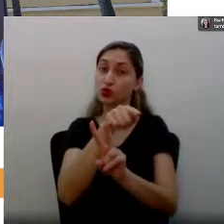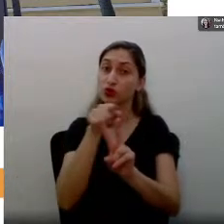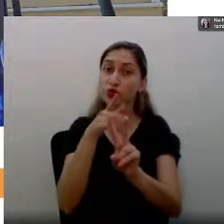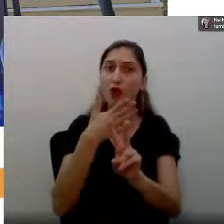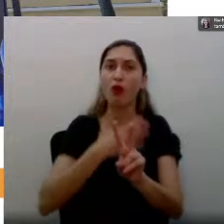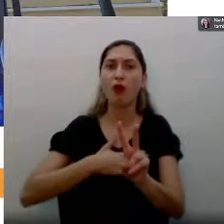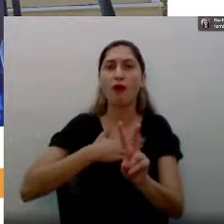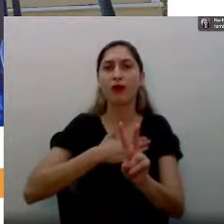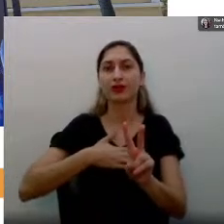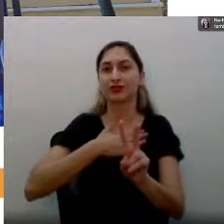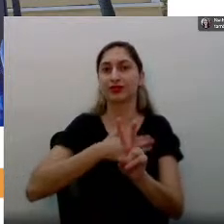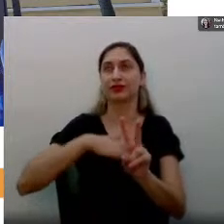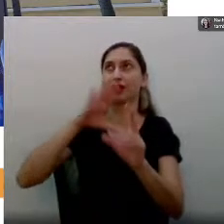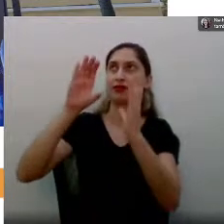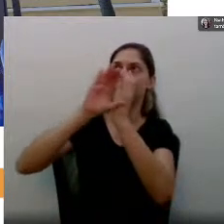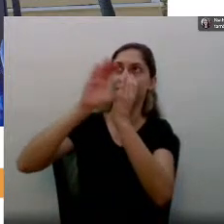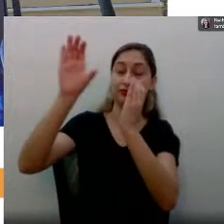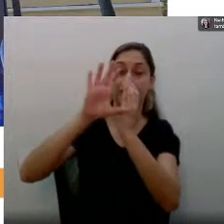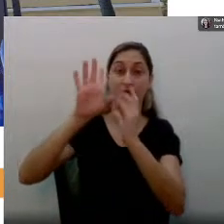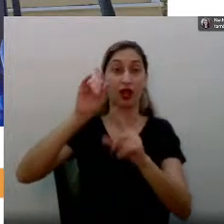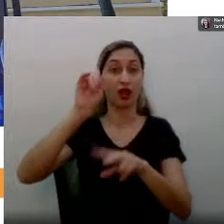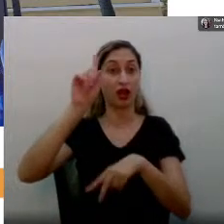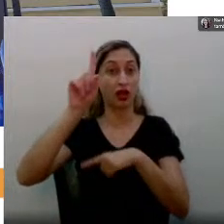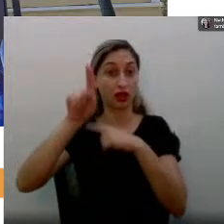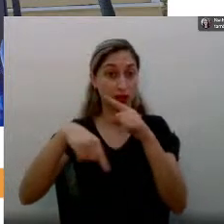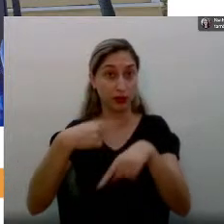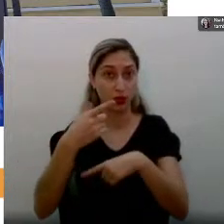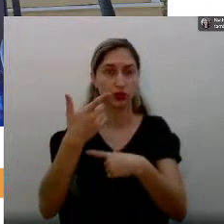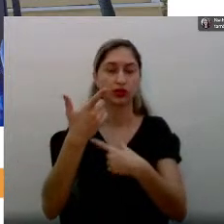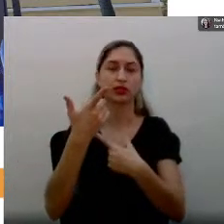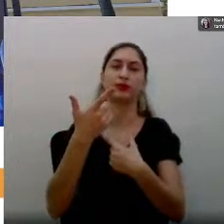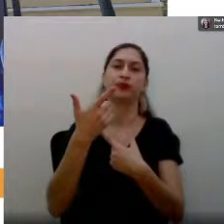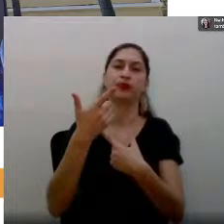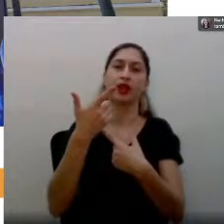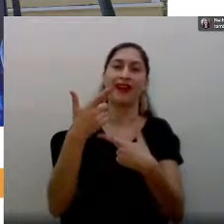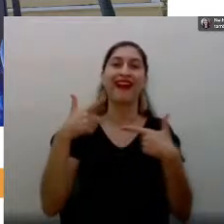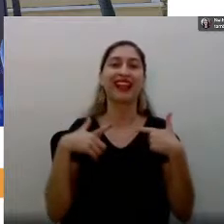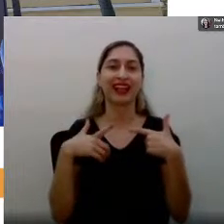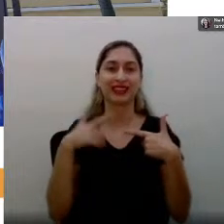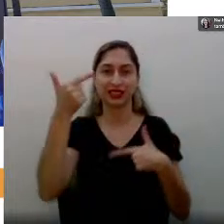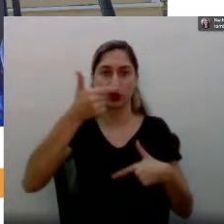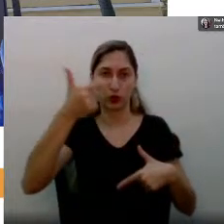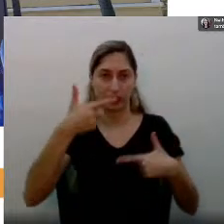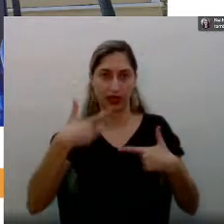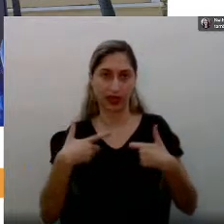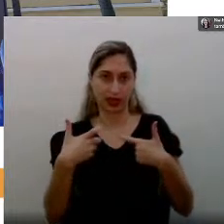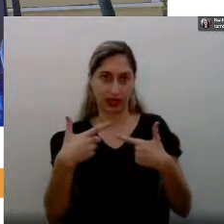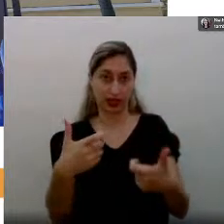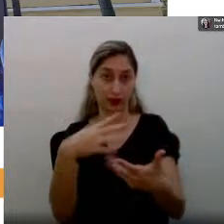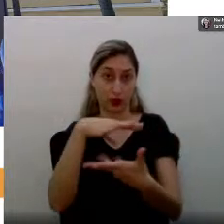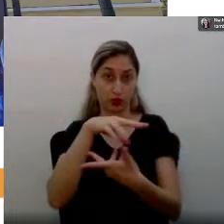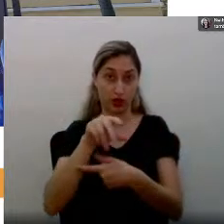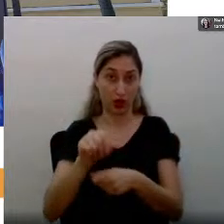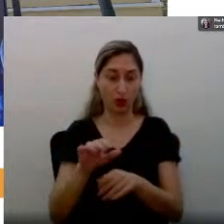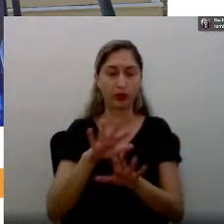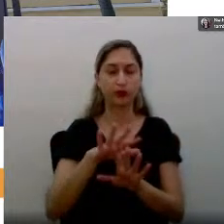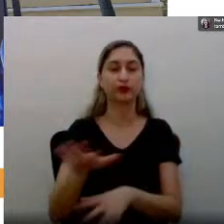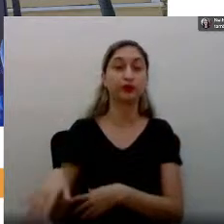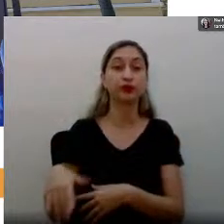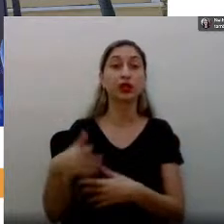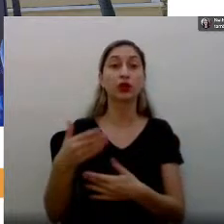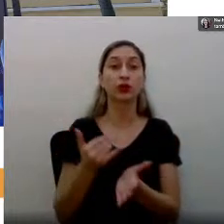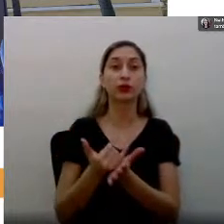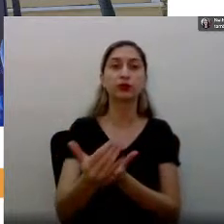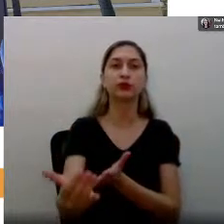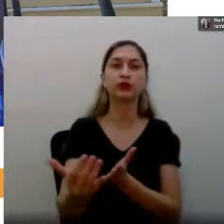anos depois do fim da Segunda Guerra Mundial e é e esse fato não é uma comissão do Observatório Nacional lá em Bocaiúva